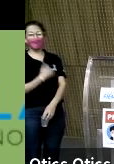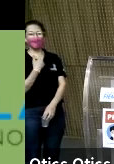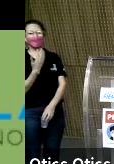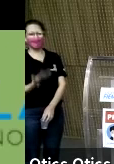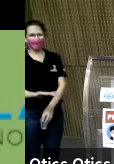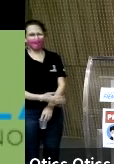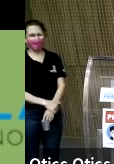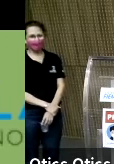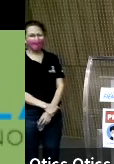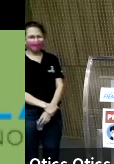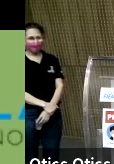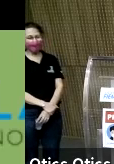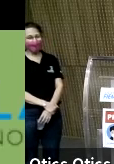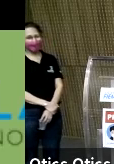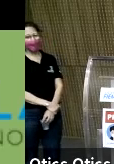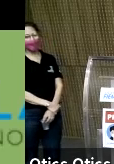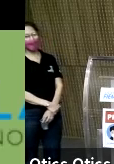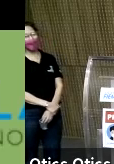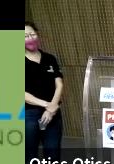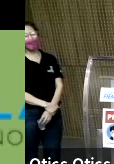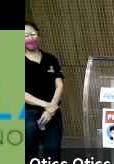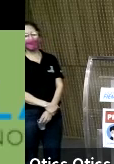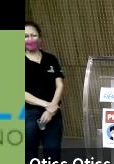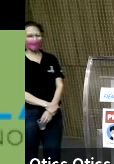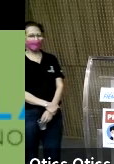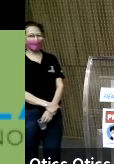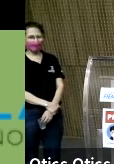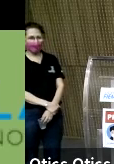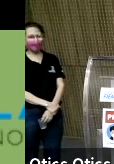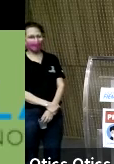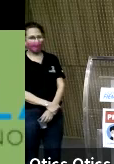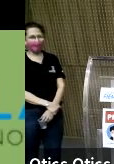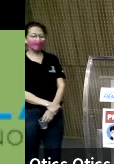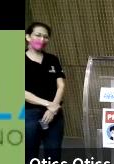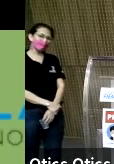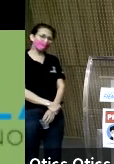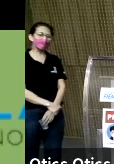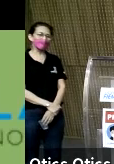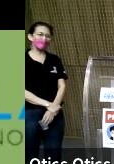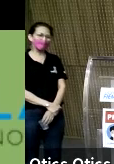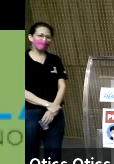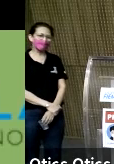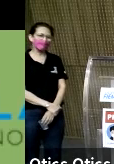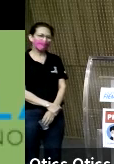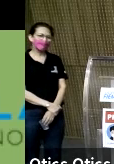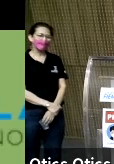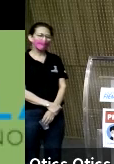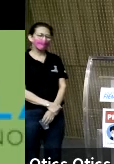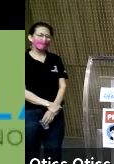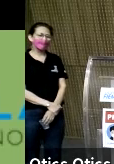Eu peço agora também que nos ajudem, né? Porque o nosso problema com a internet e com o equipamento